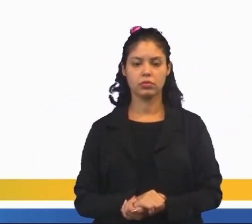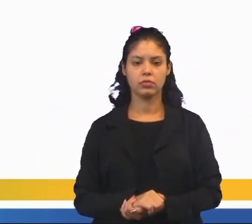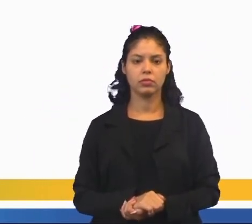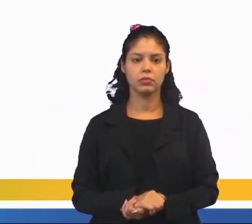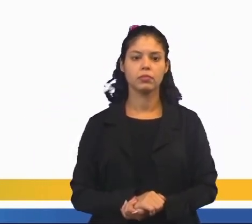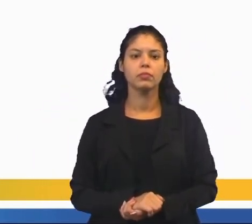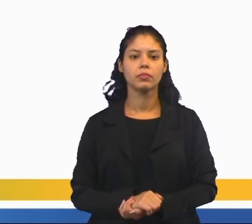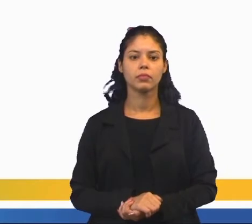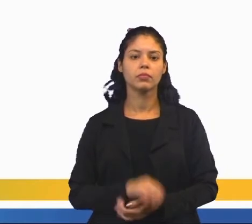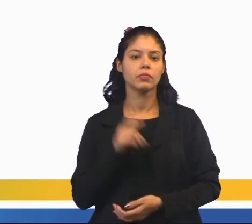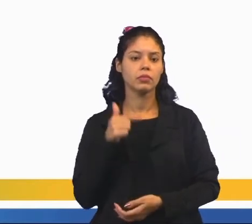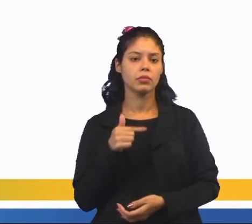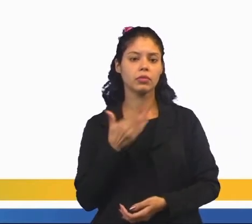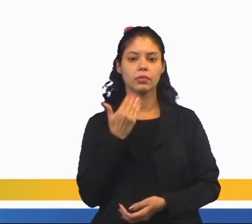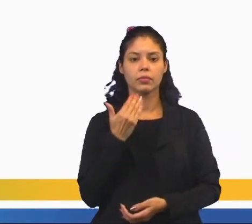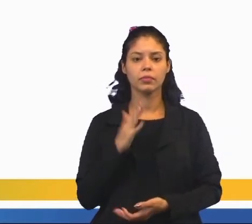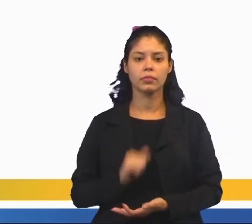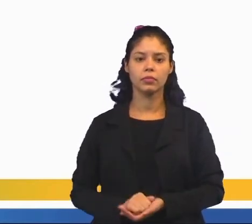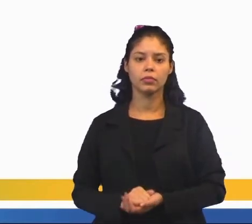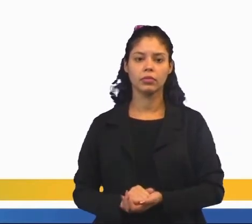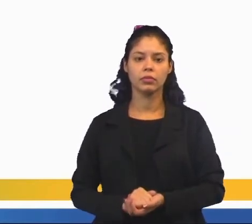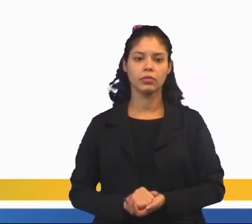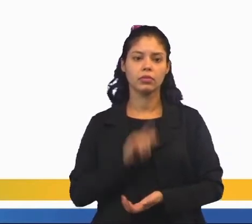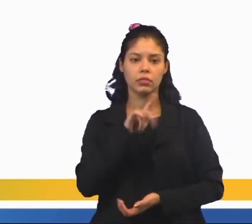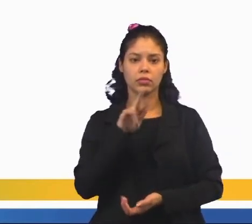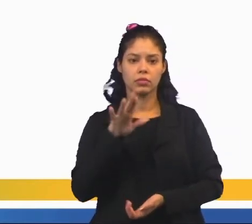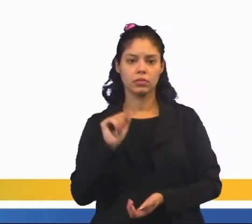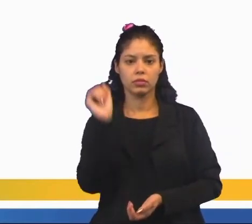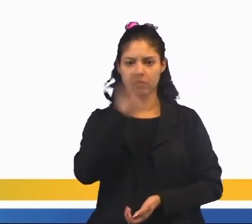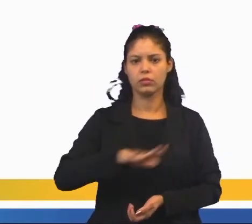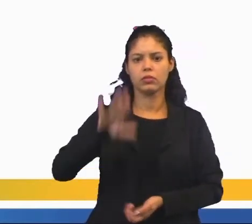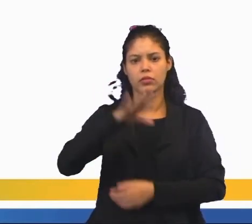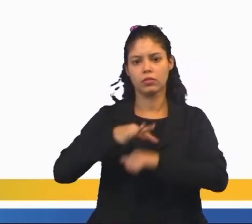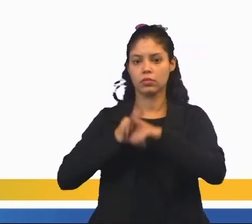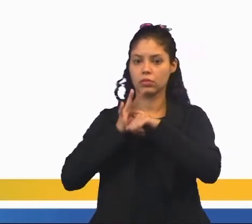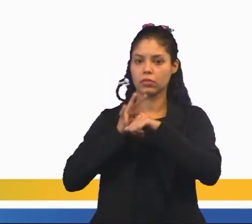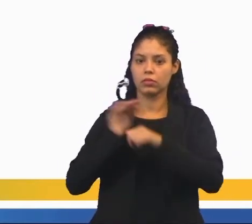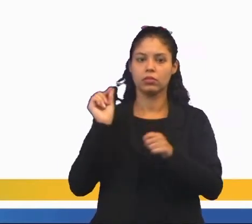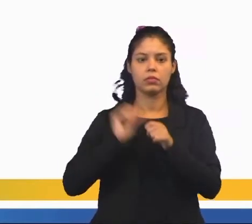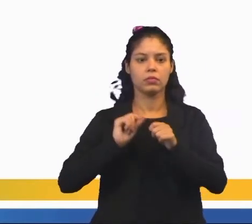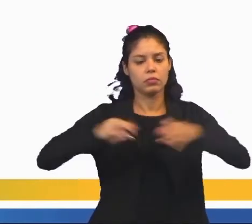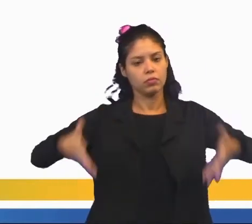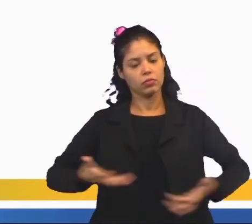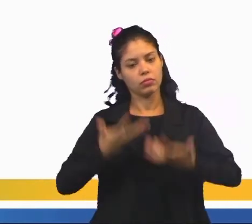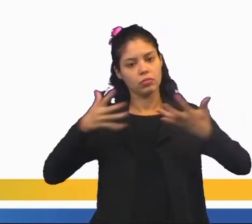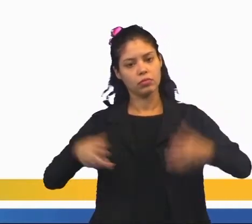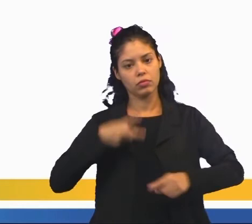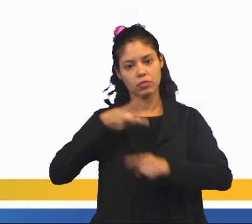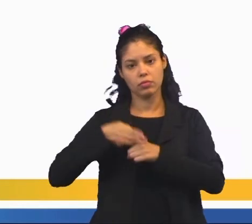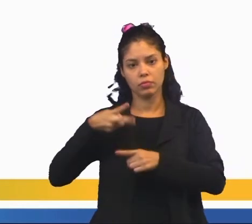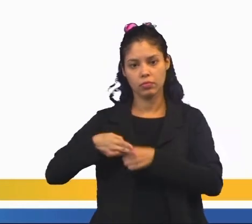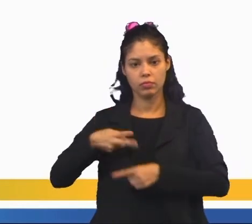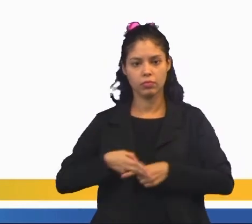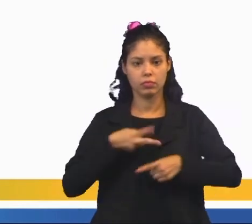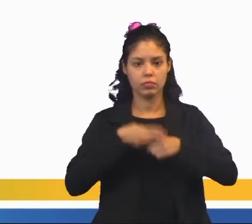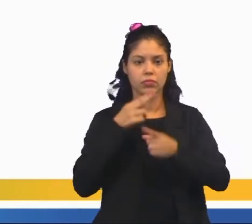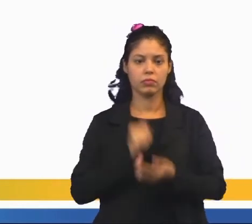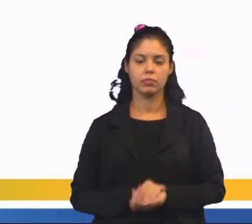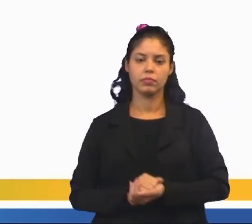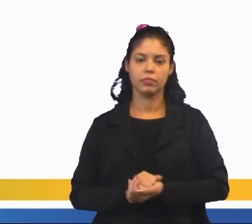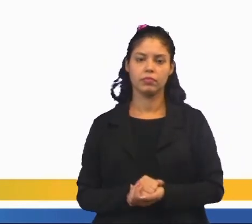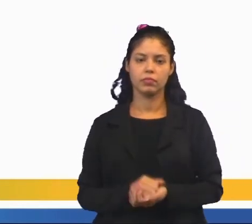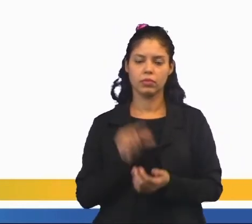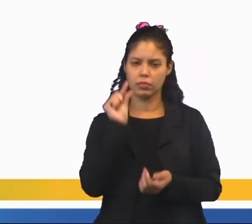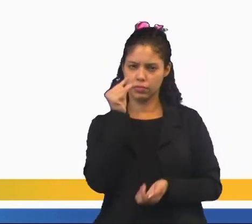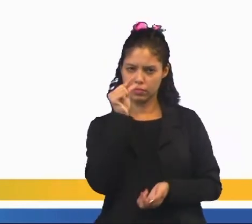costas, né? 7, na culinária, guisado, geralmente de carne, feito com legumes cortados